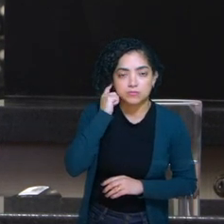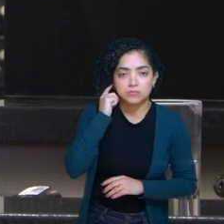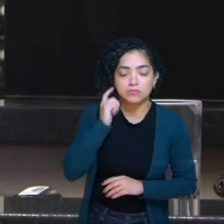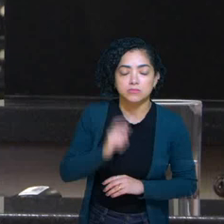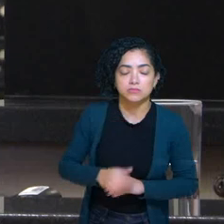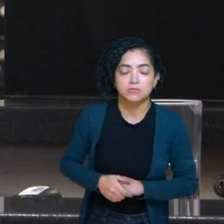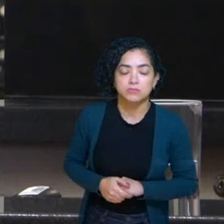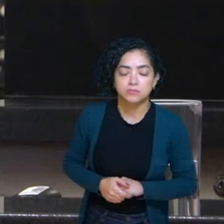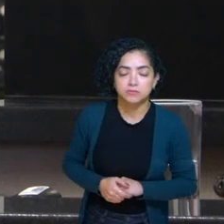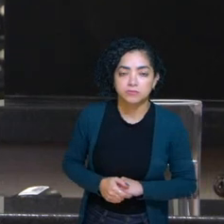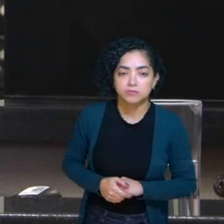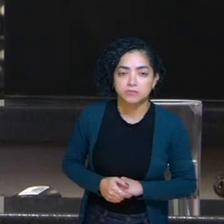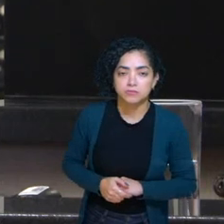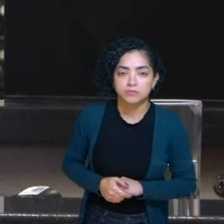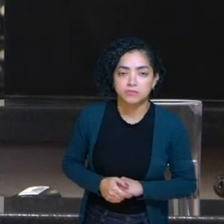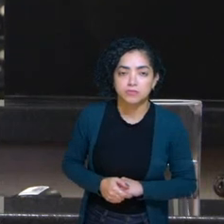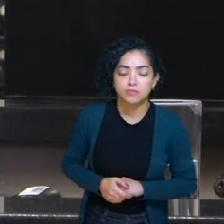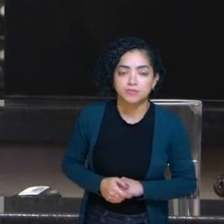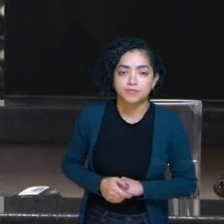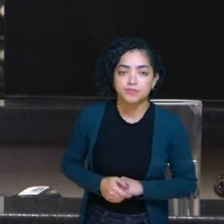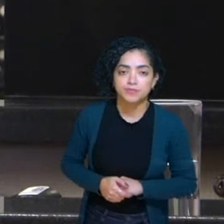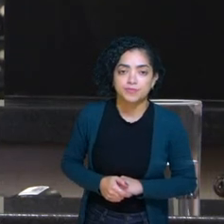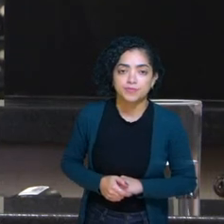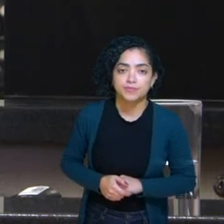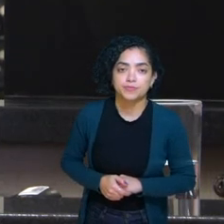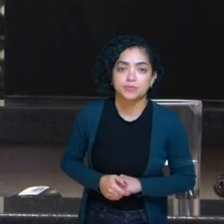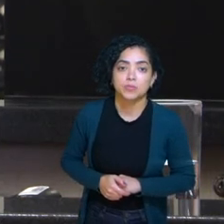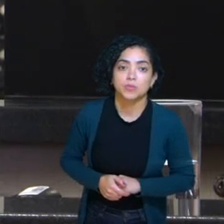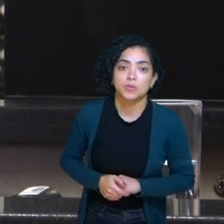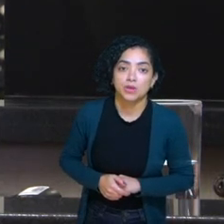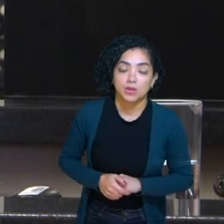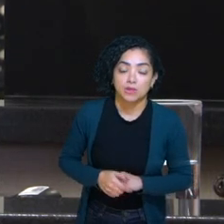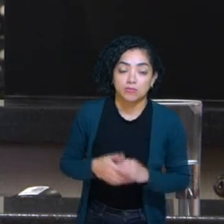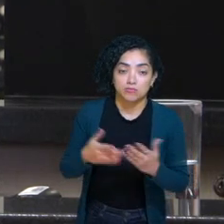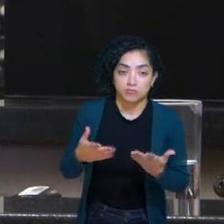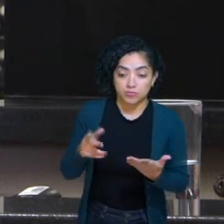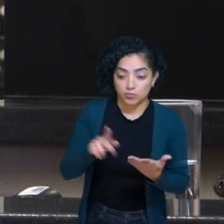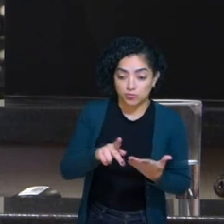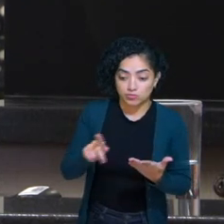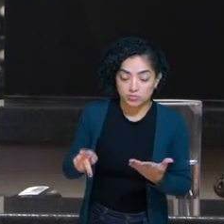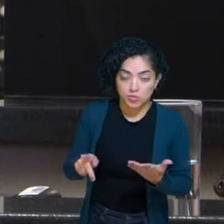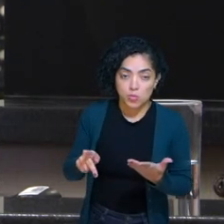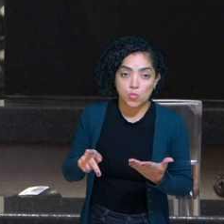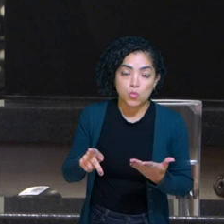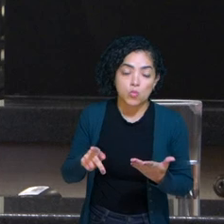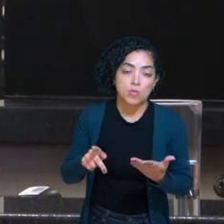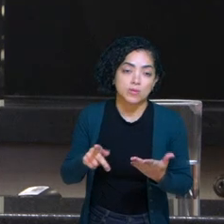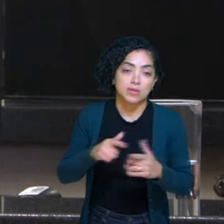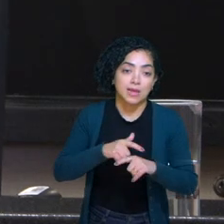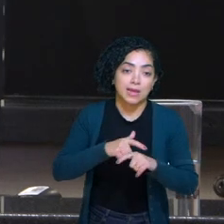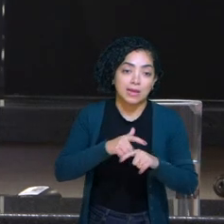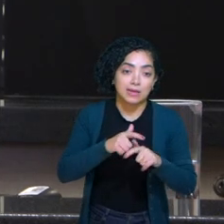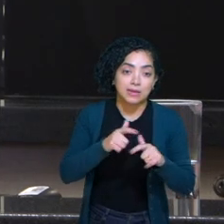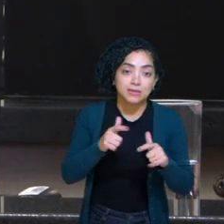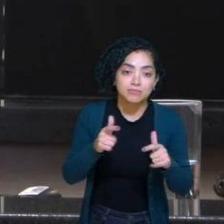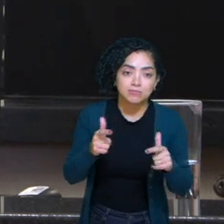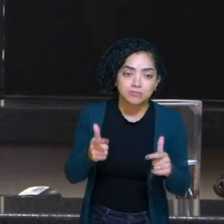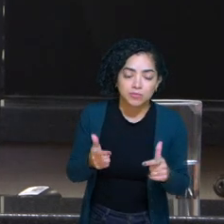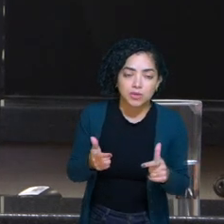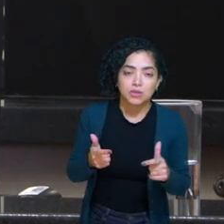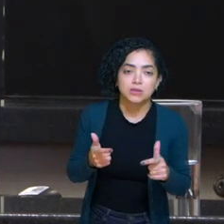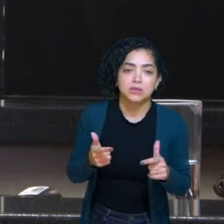eh uma concepção Ampla de docência tá e também eh